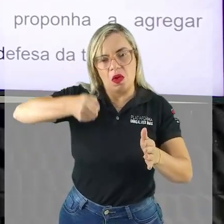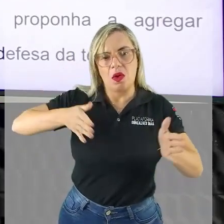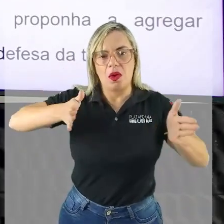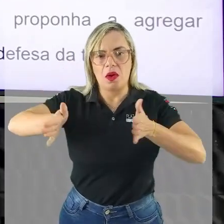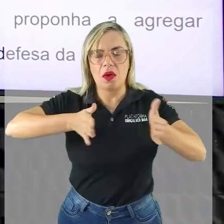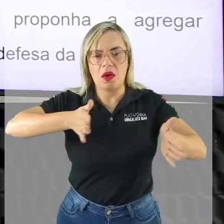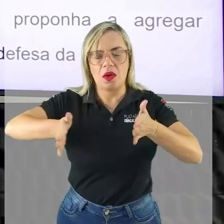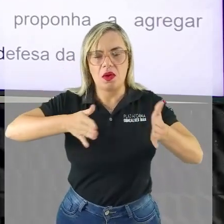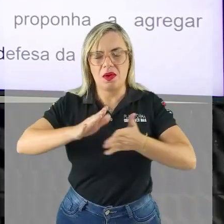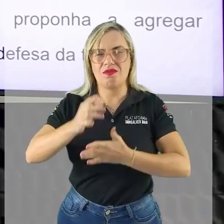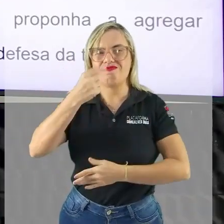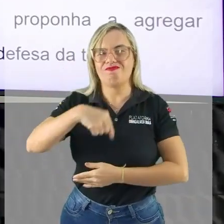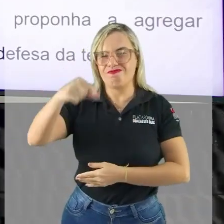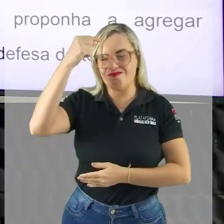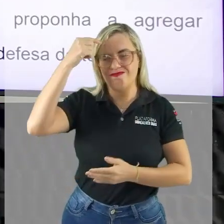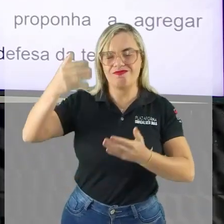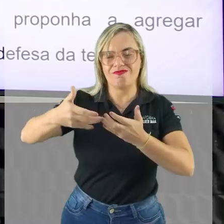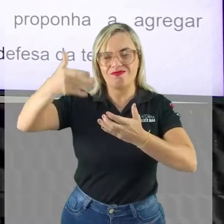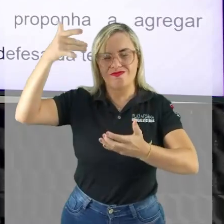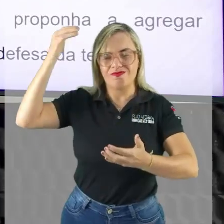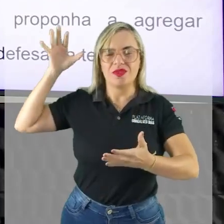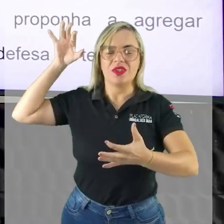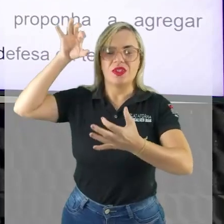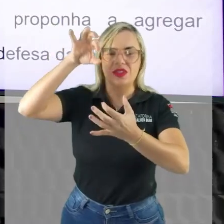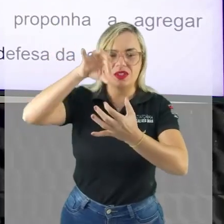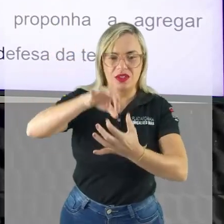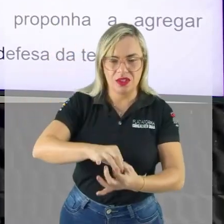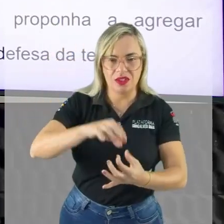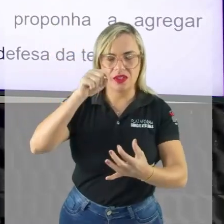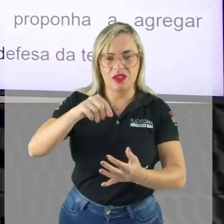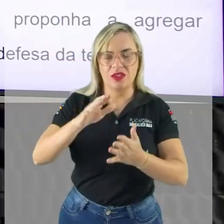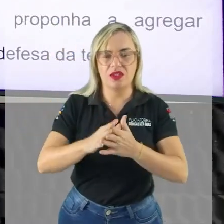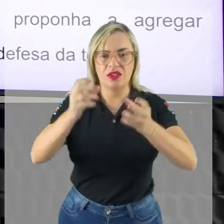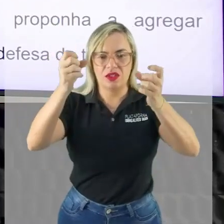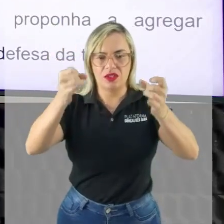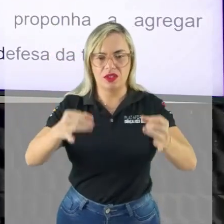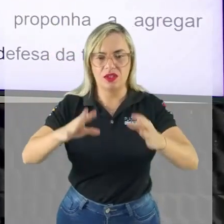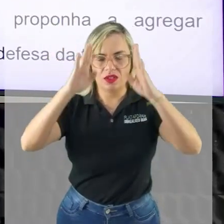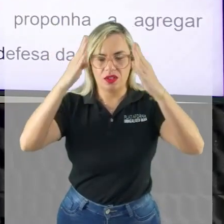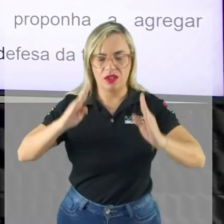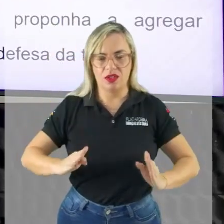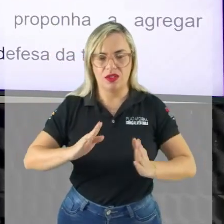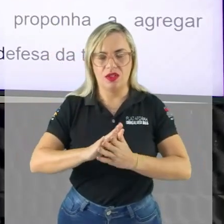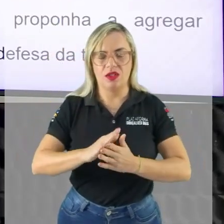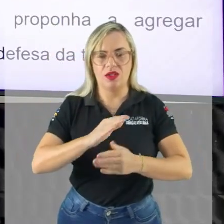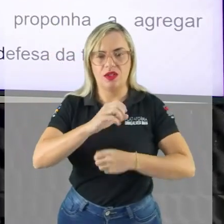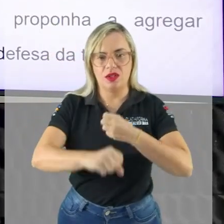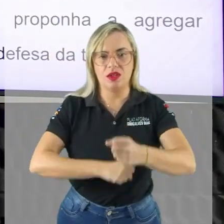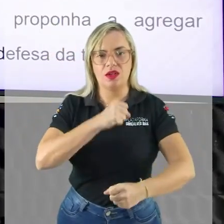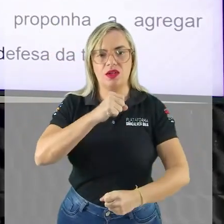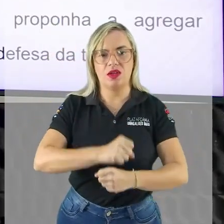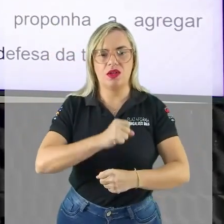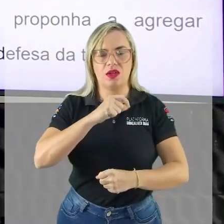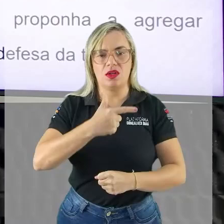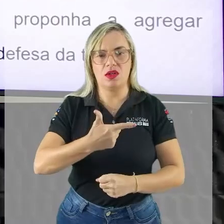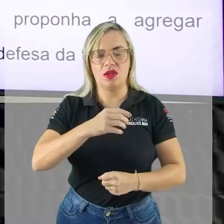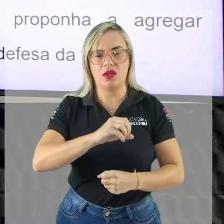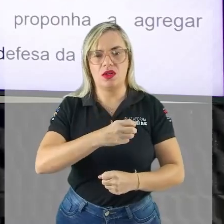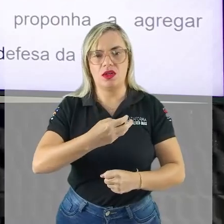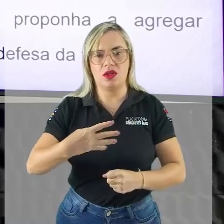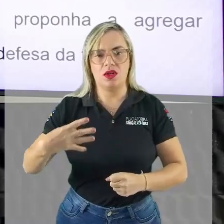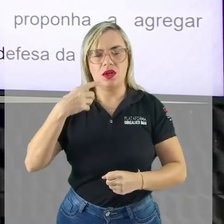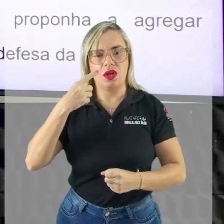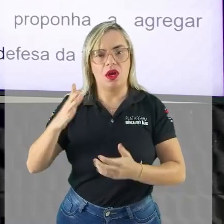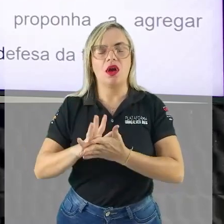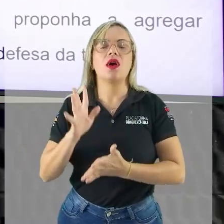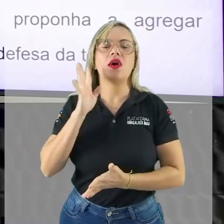naquele momento havia uma conexão com isso que está sendo abordado hoje em 2024, não é? Aí